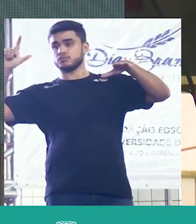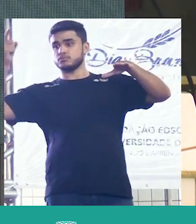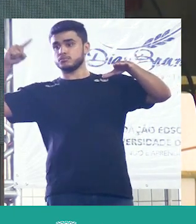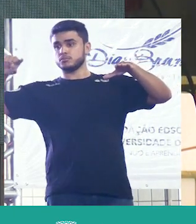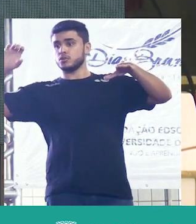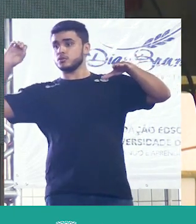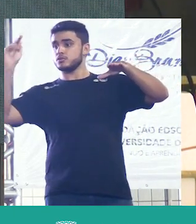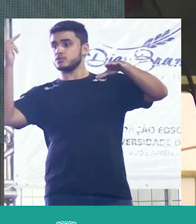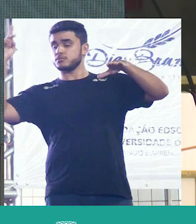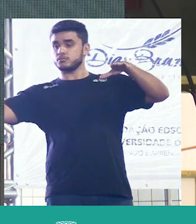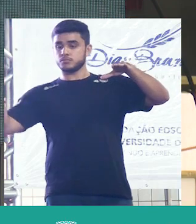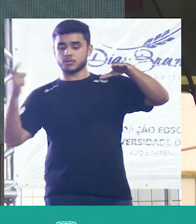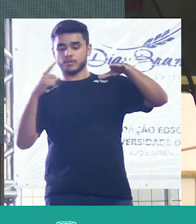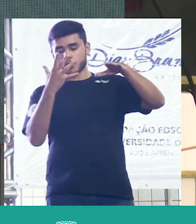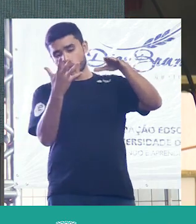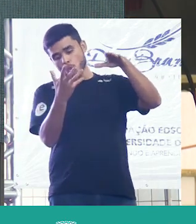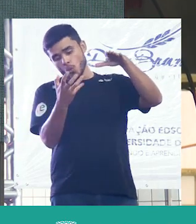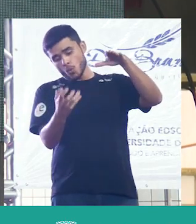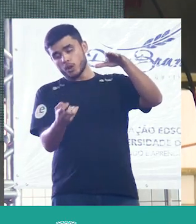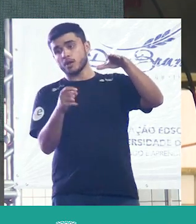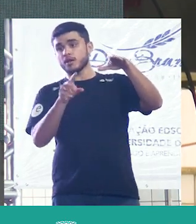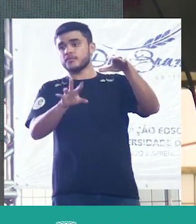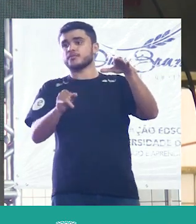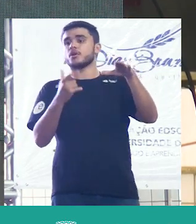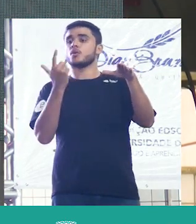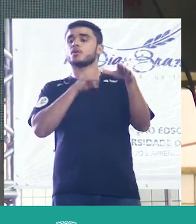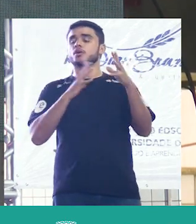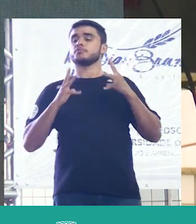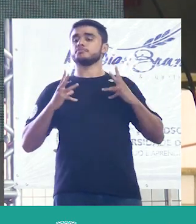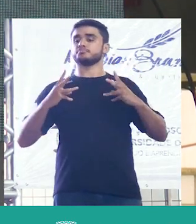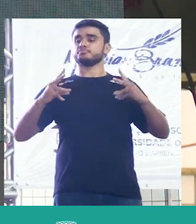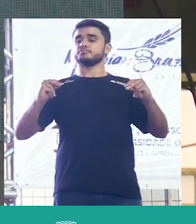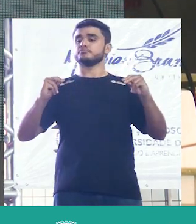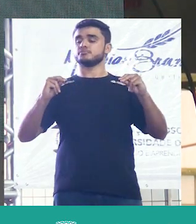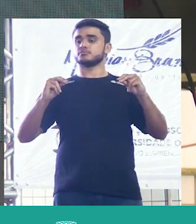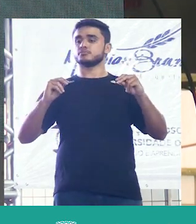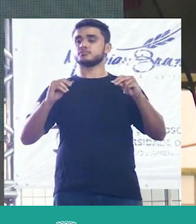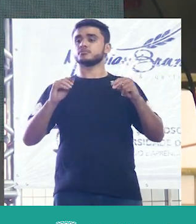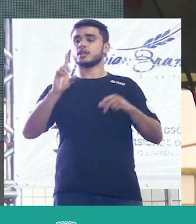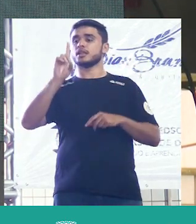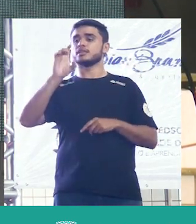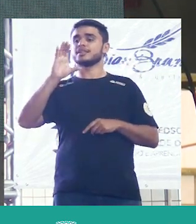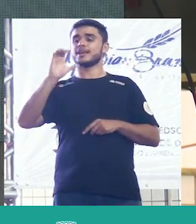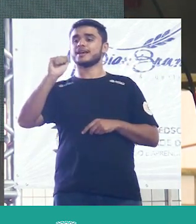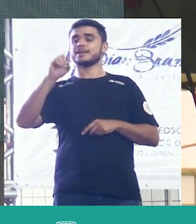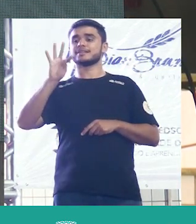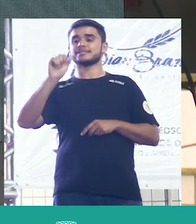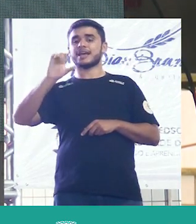gramas de hidróxido de alumínio, que vai ser responsável por decantar